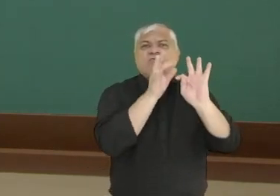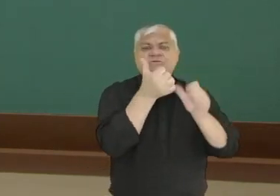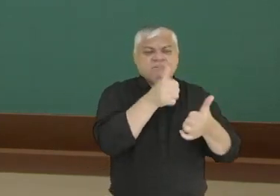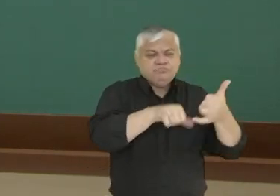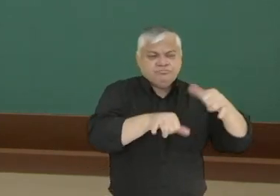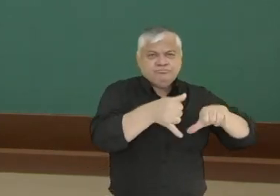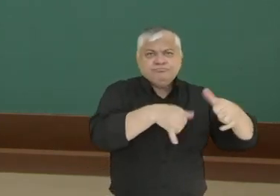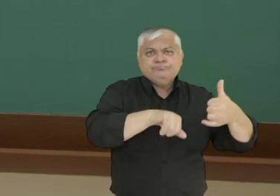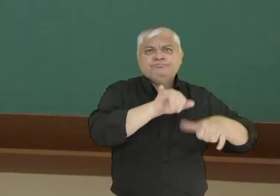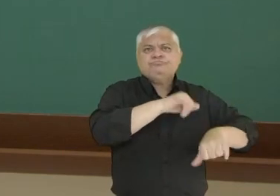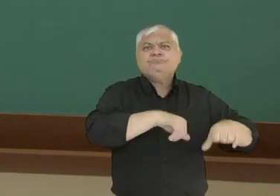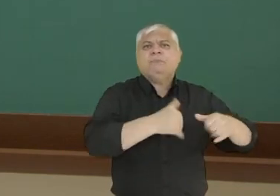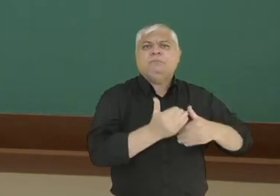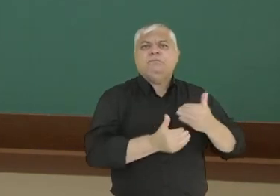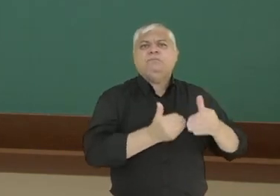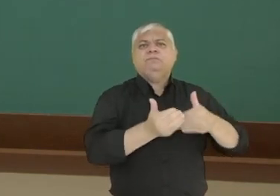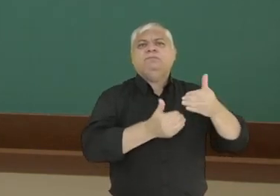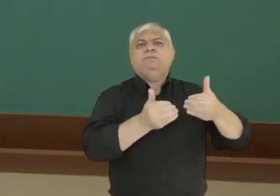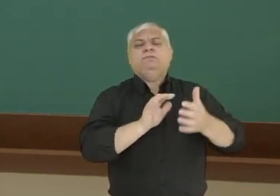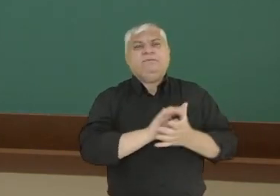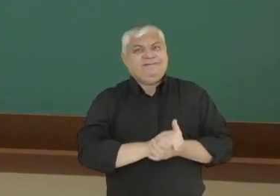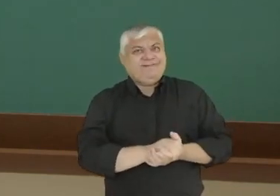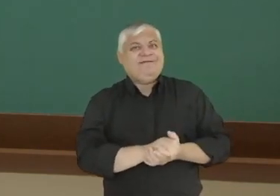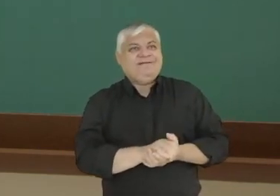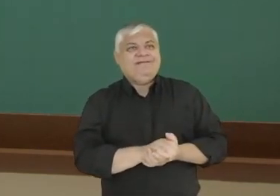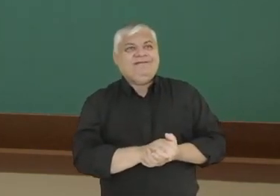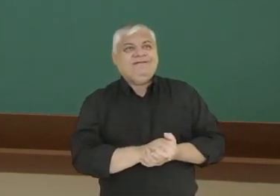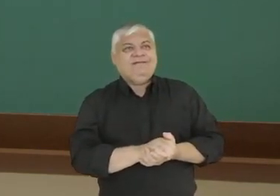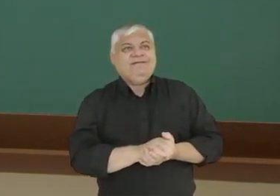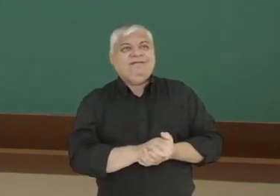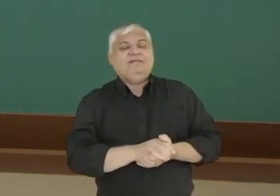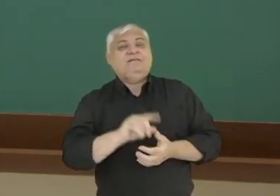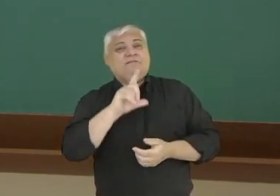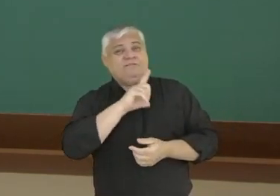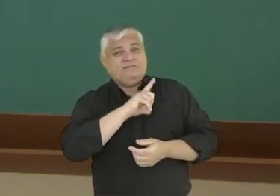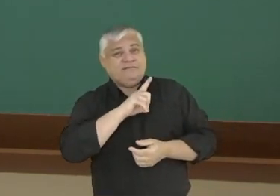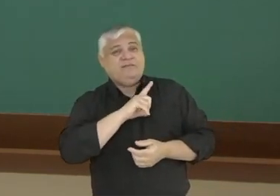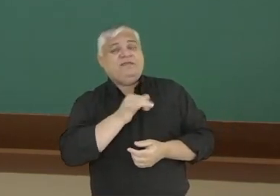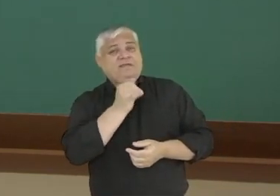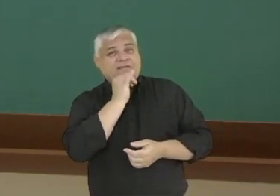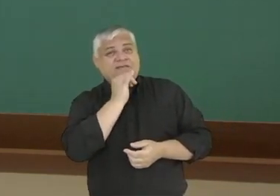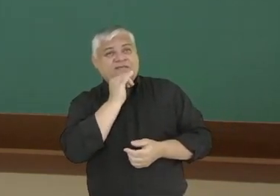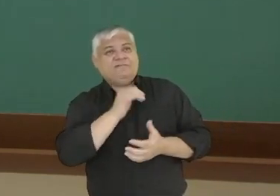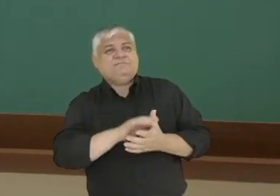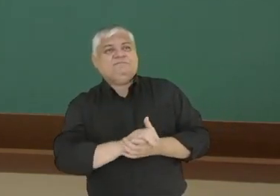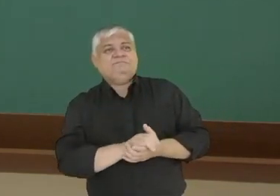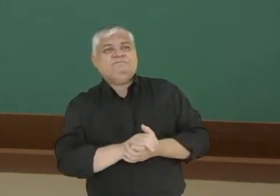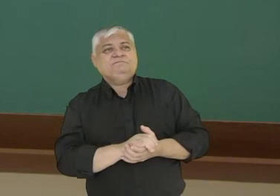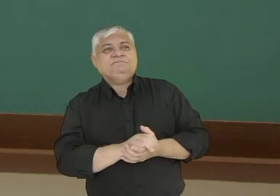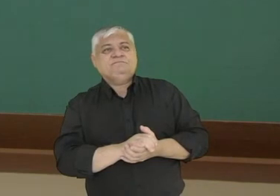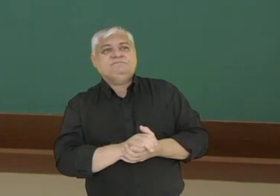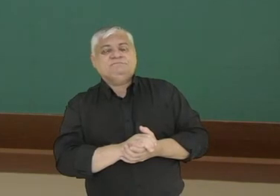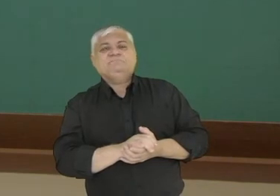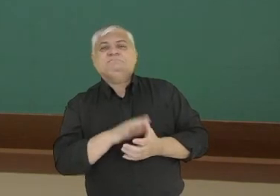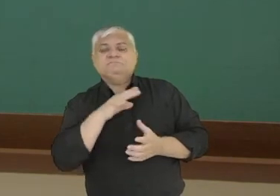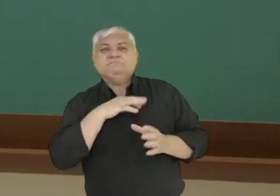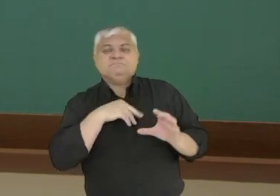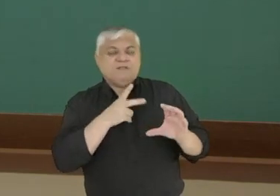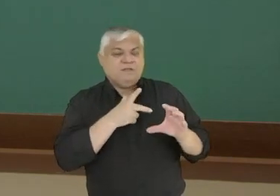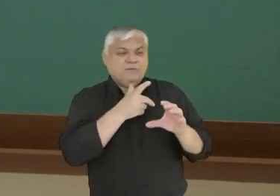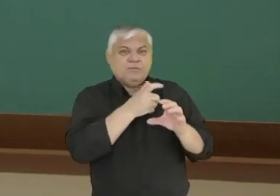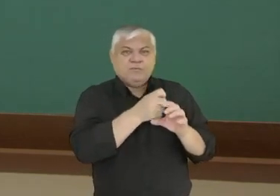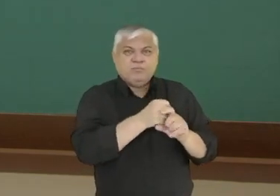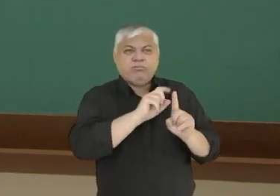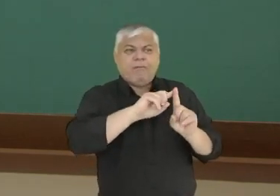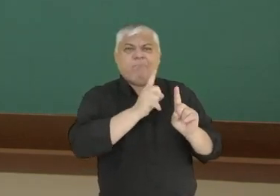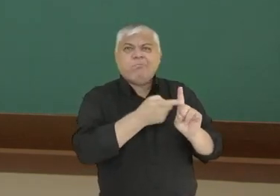e empregada para o desenvolvimento da agropecuária então aqui nós vamos ter um exemplo disso né a inseminação artificial